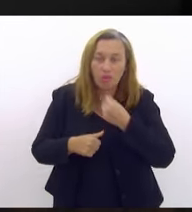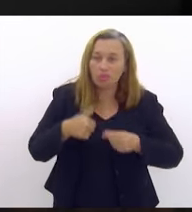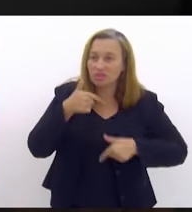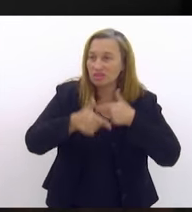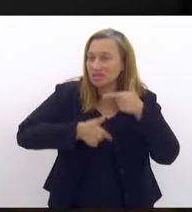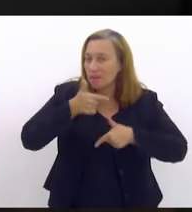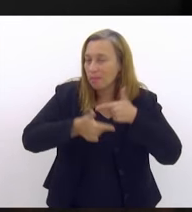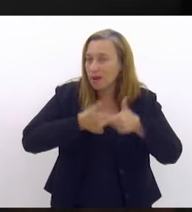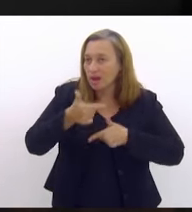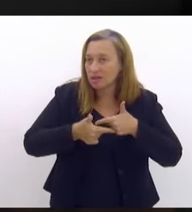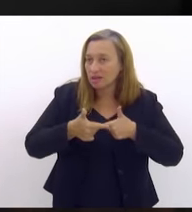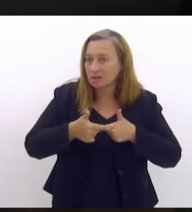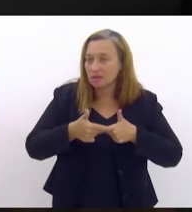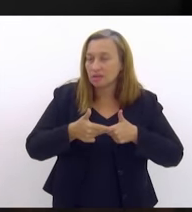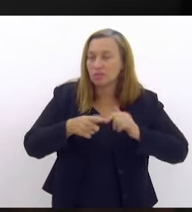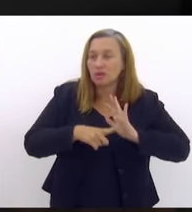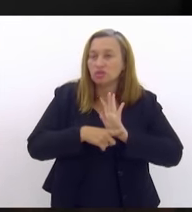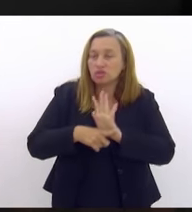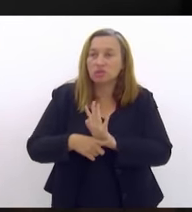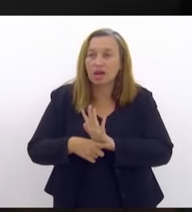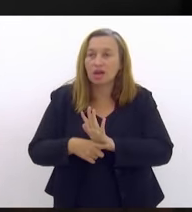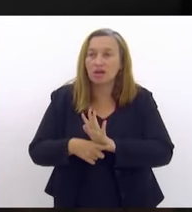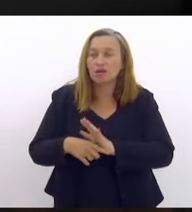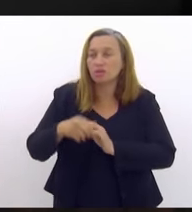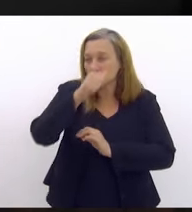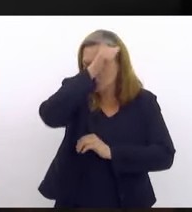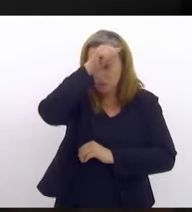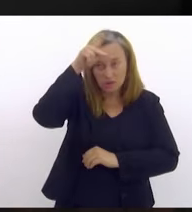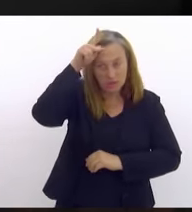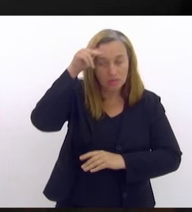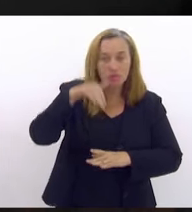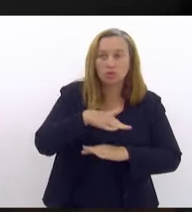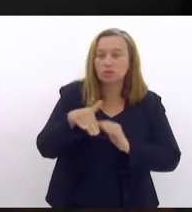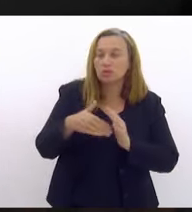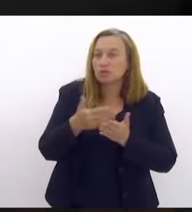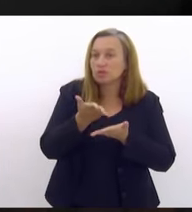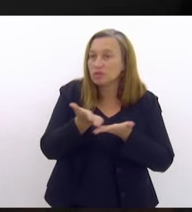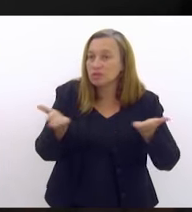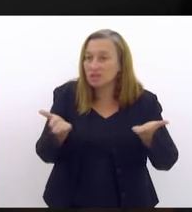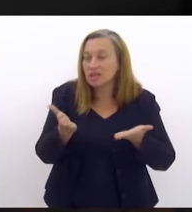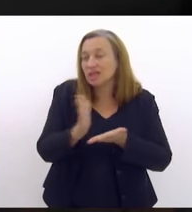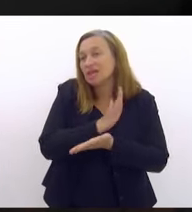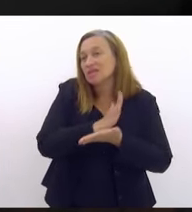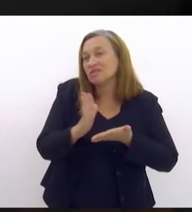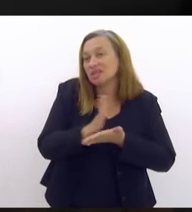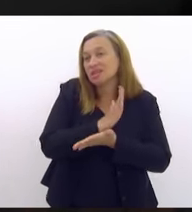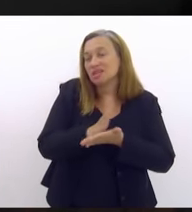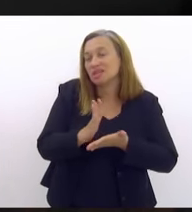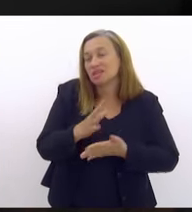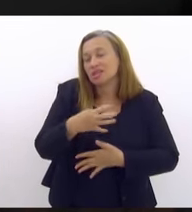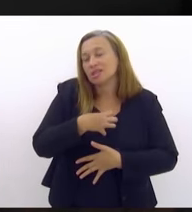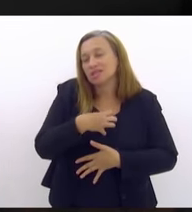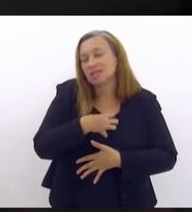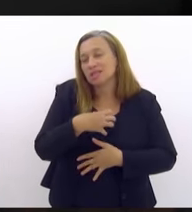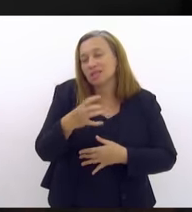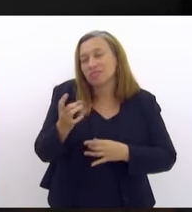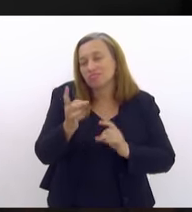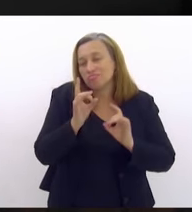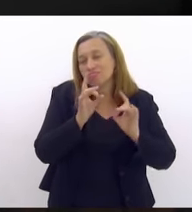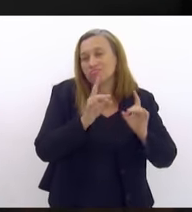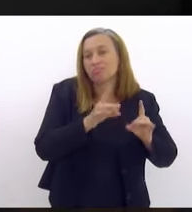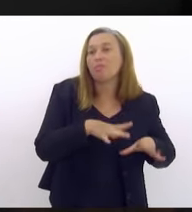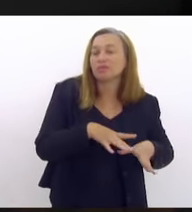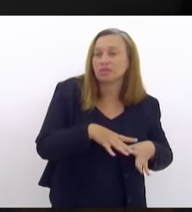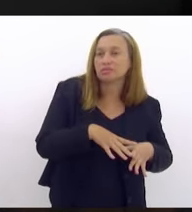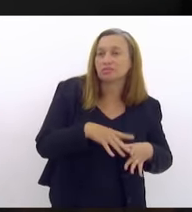trabalham em prol do município, todas elas aqui, todas eles aqui, e às vezes a gente fica tão se sentindo abandonado, né? Quando a gente